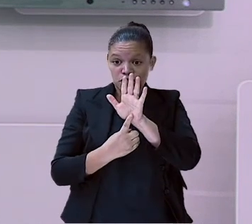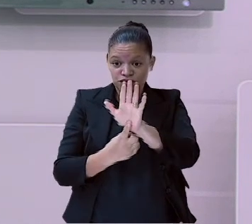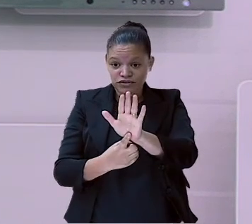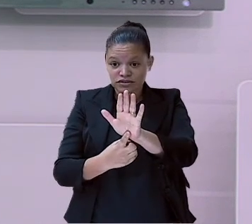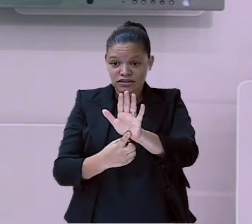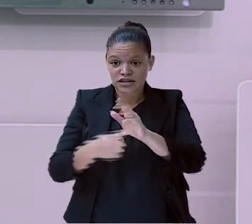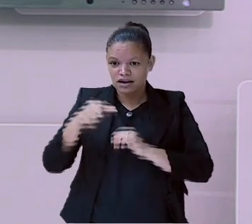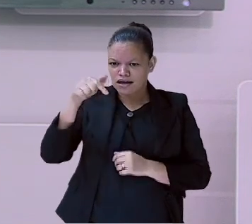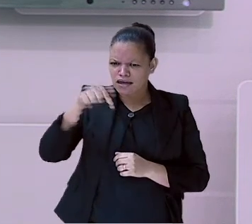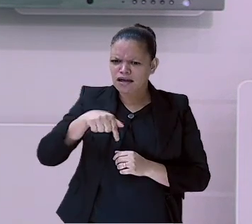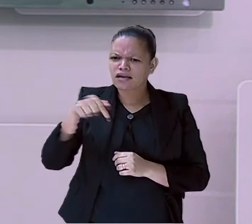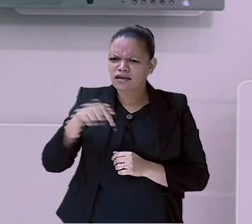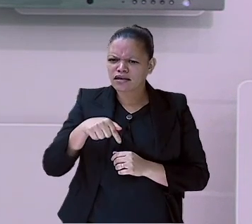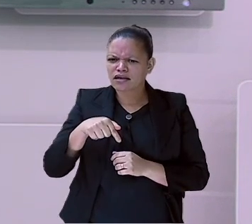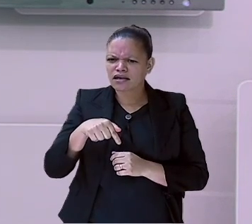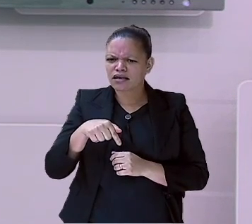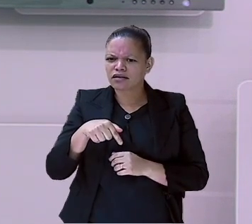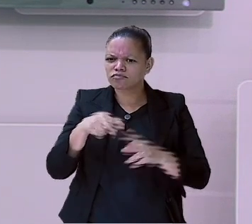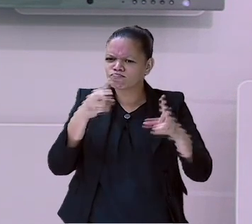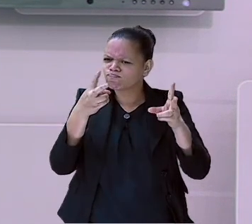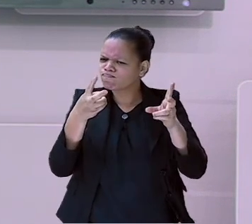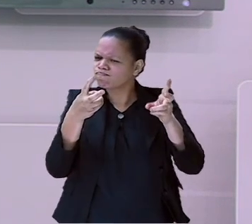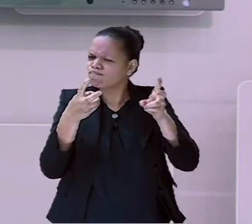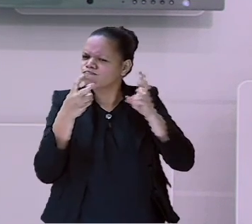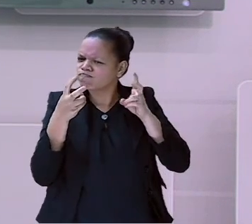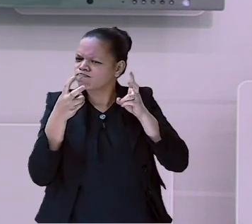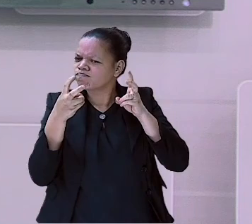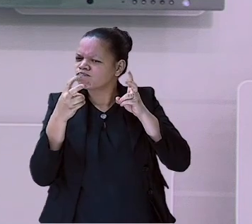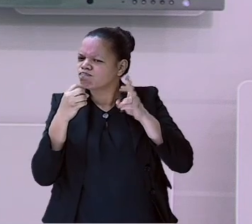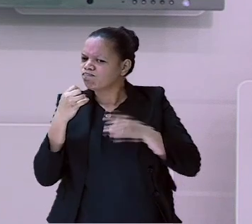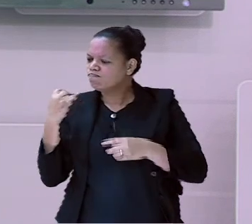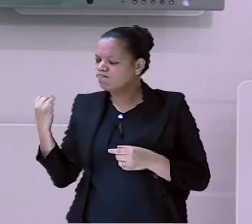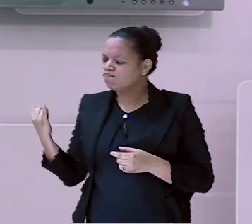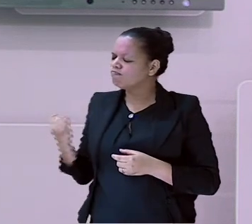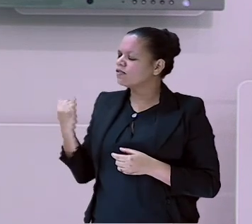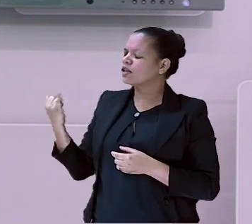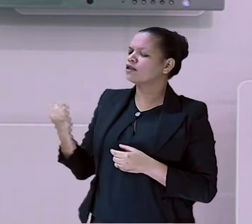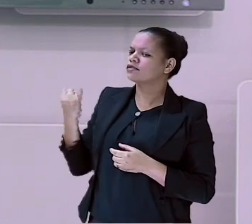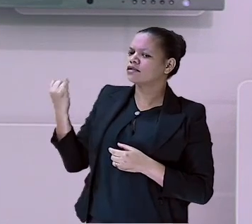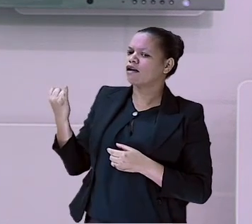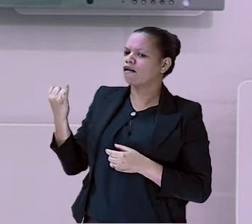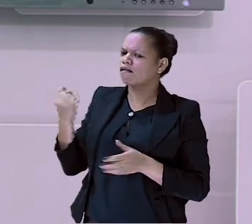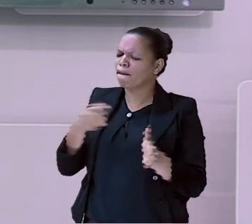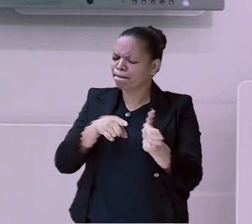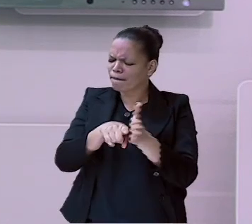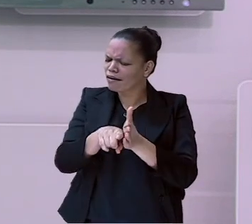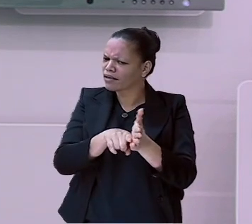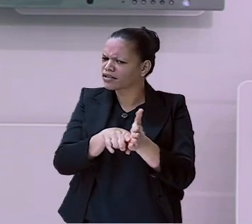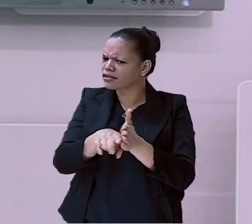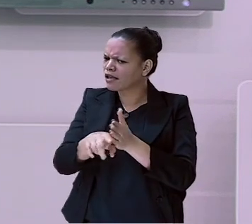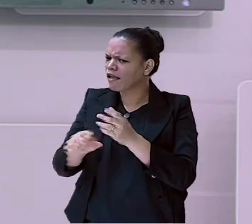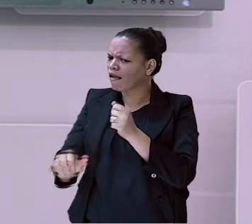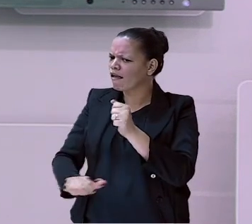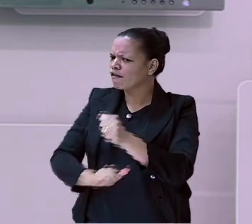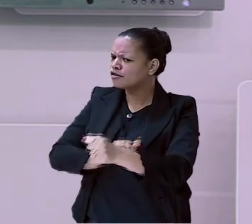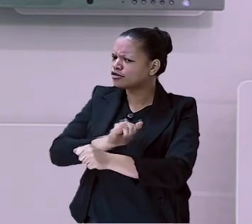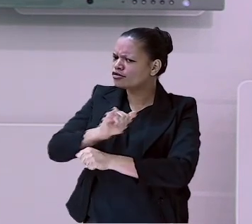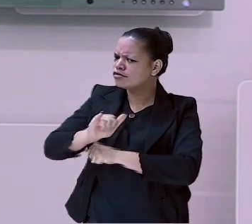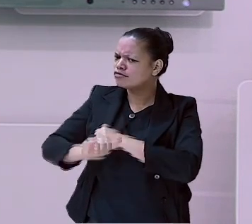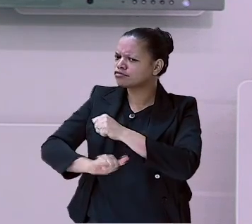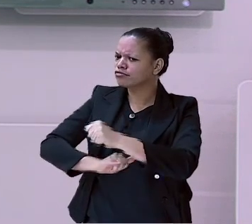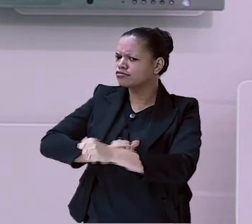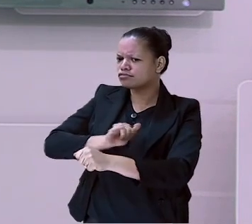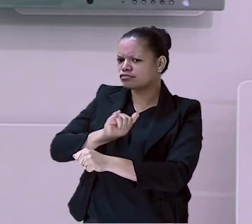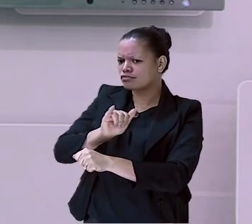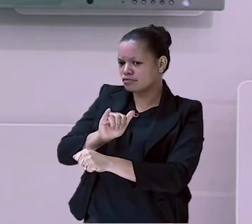com suas descobertas. Então, quem tem acesso à internet, vai entrar lá na internet, vai